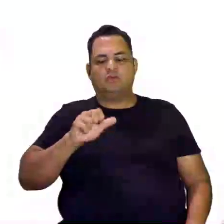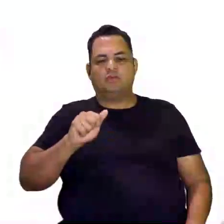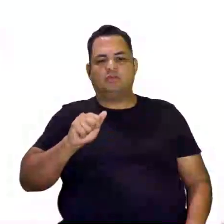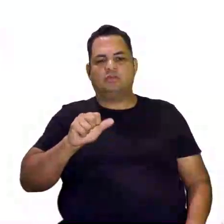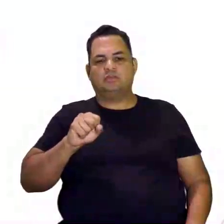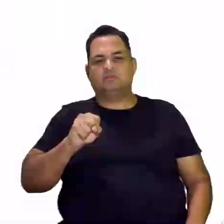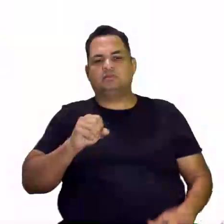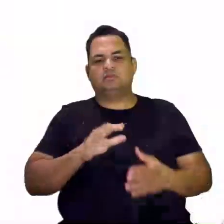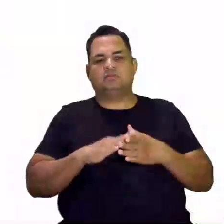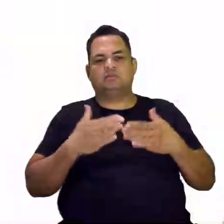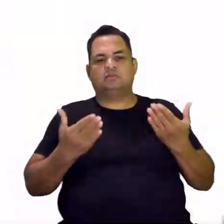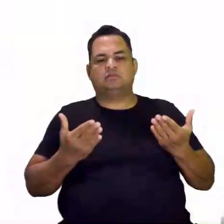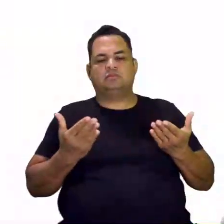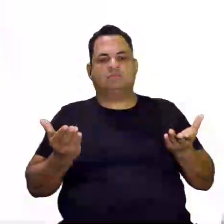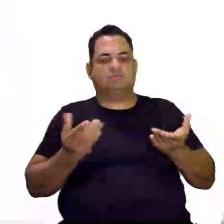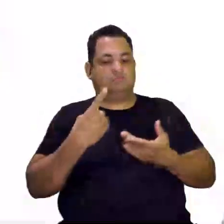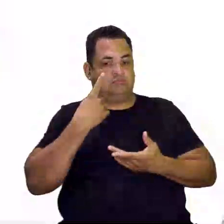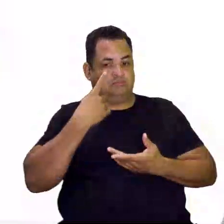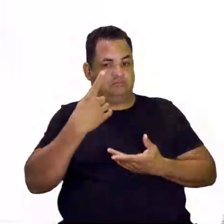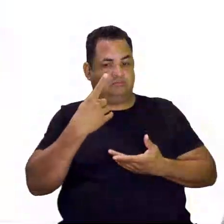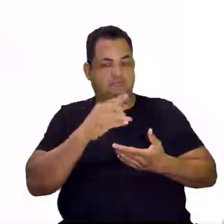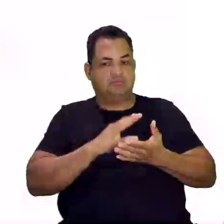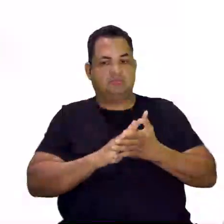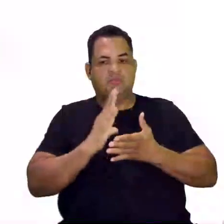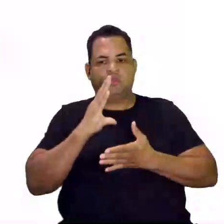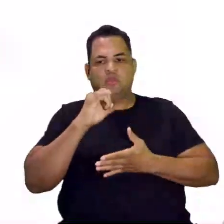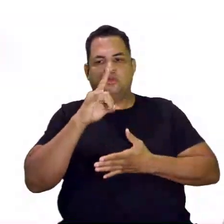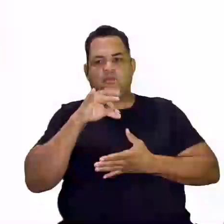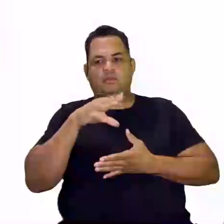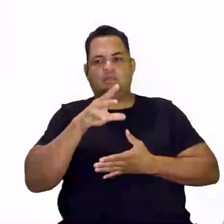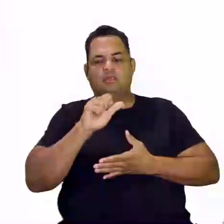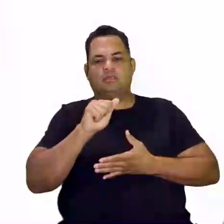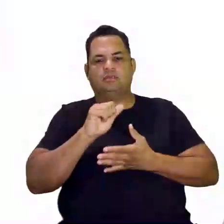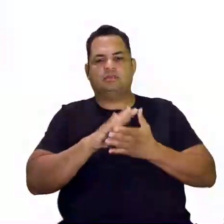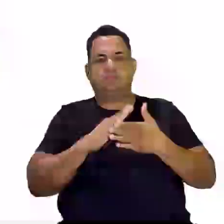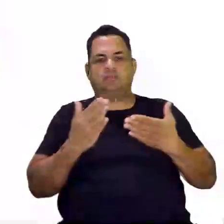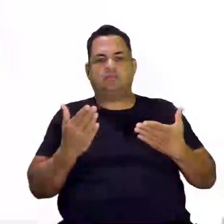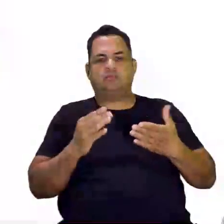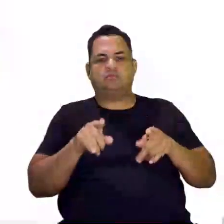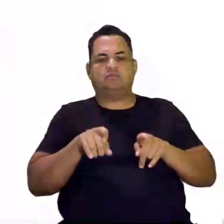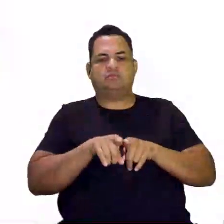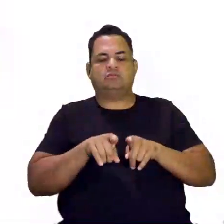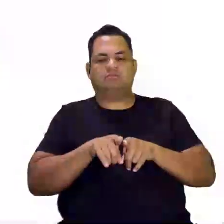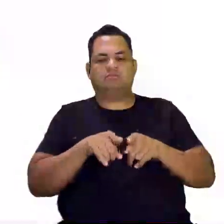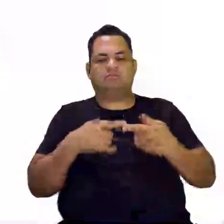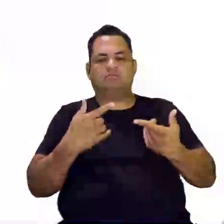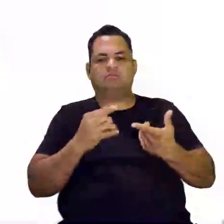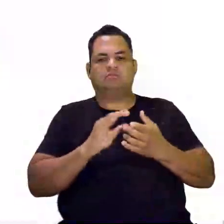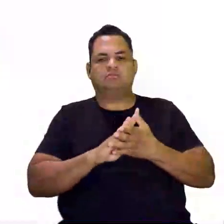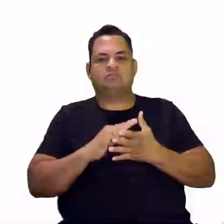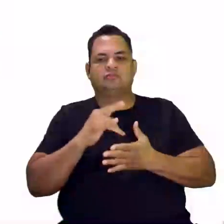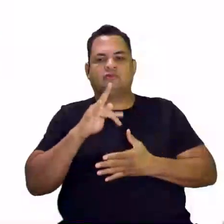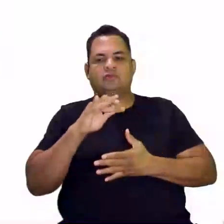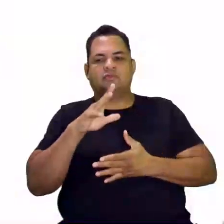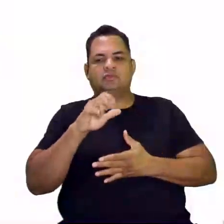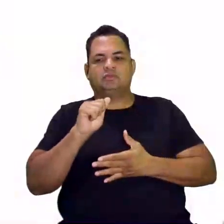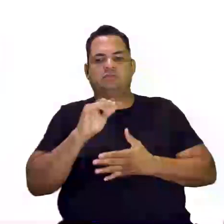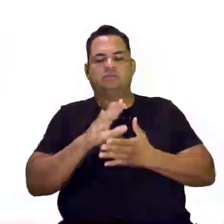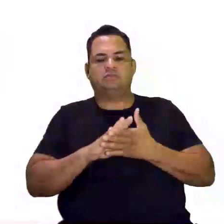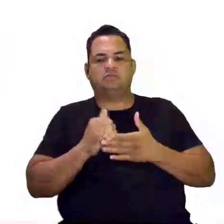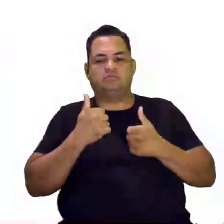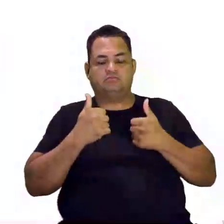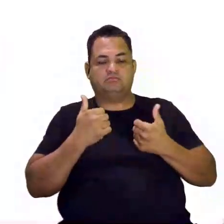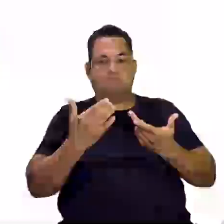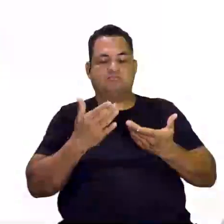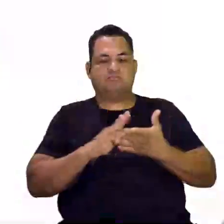procariota eucarionte, e olha aqui os cloroplastos, que eram, então, os procariontes fotossintetizadores. Tudo